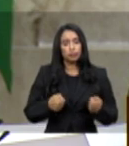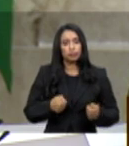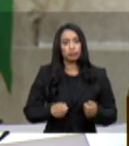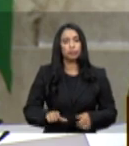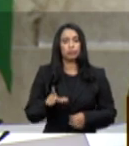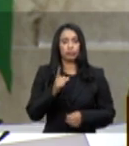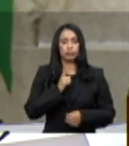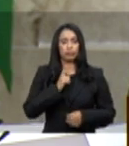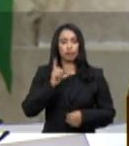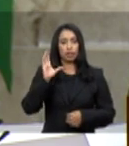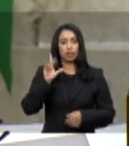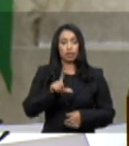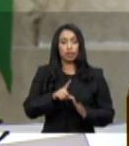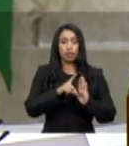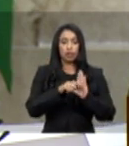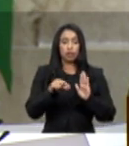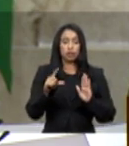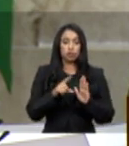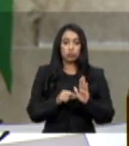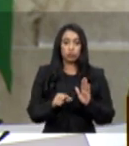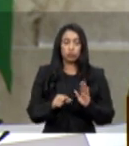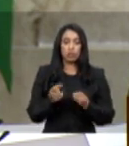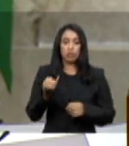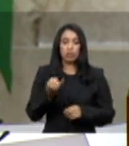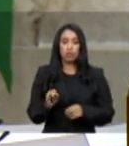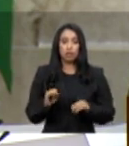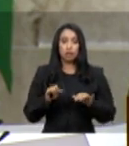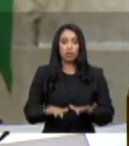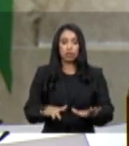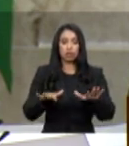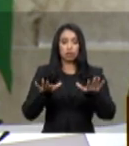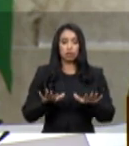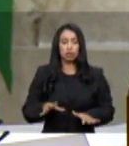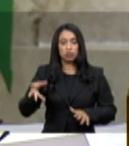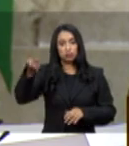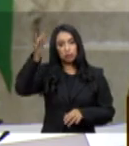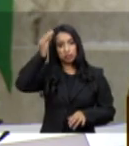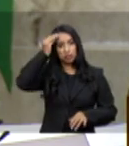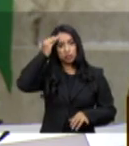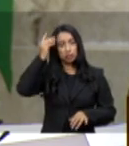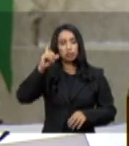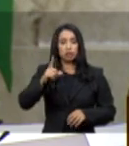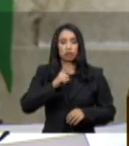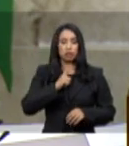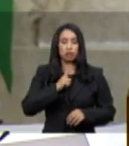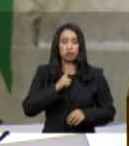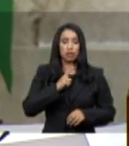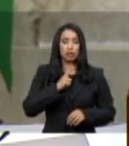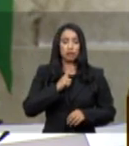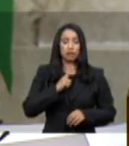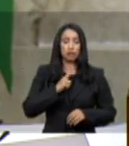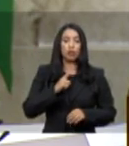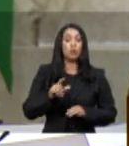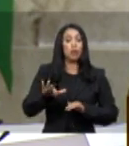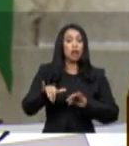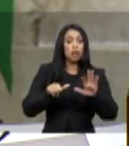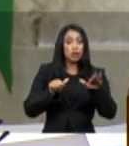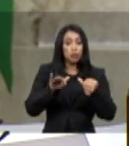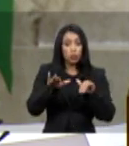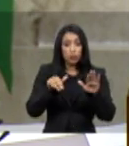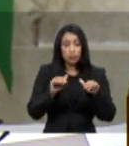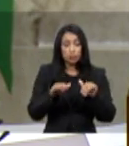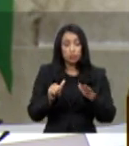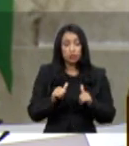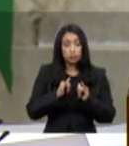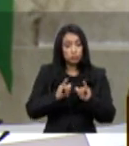nesta decisão se essa corte entender que deve fazer uma conclamação e